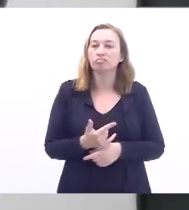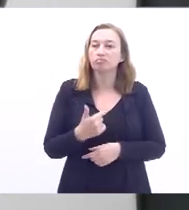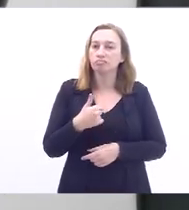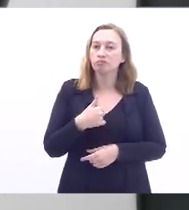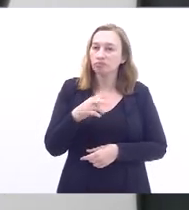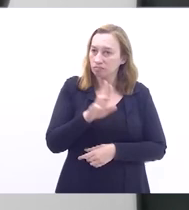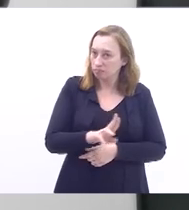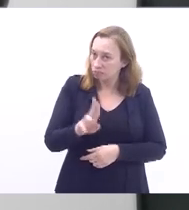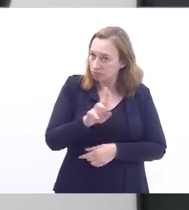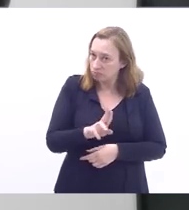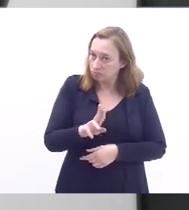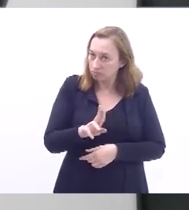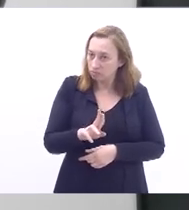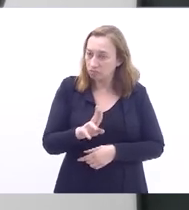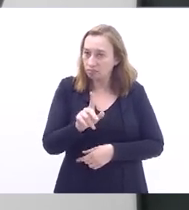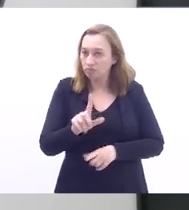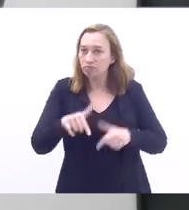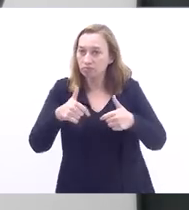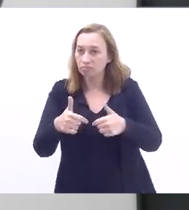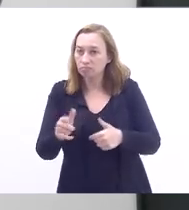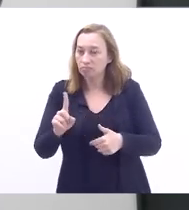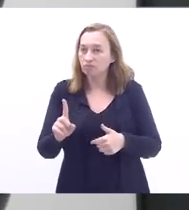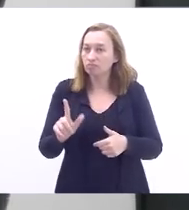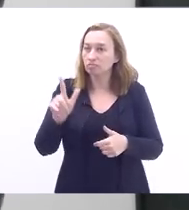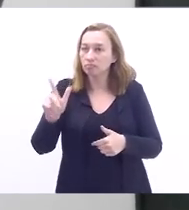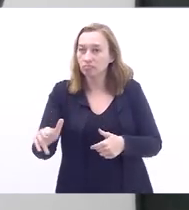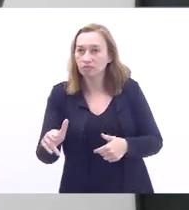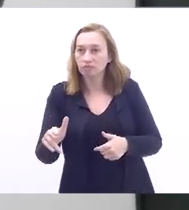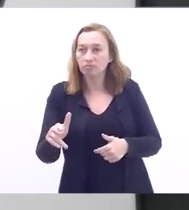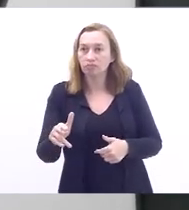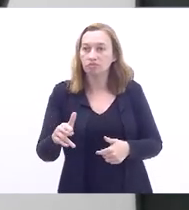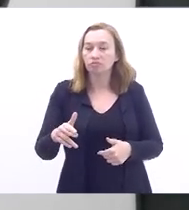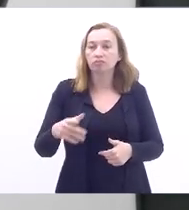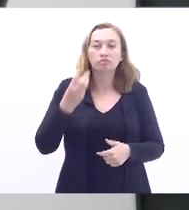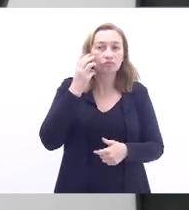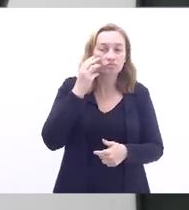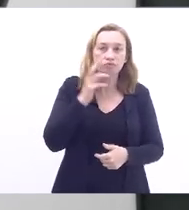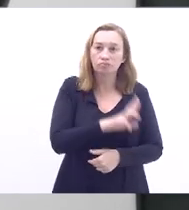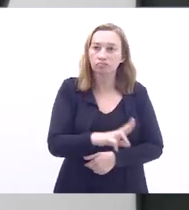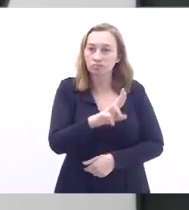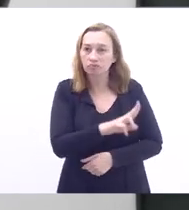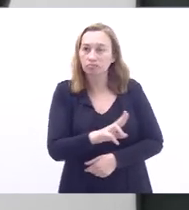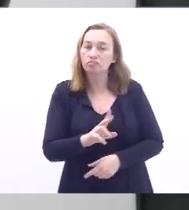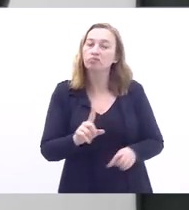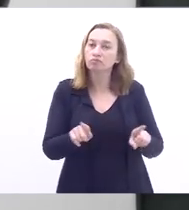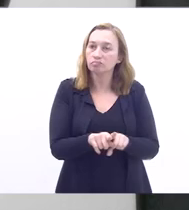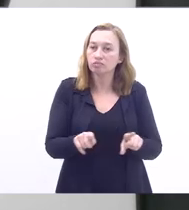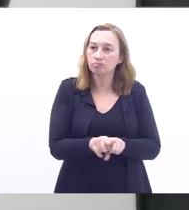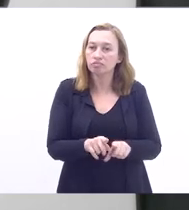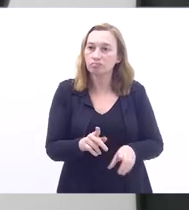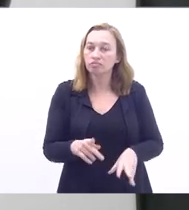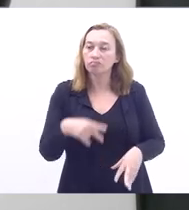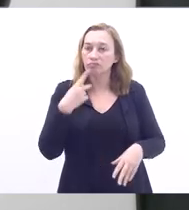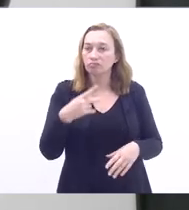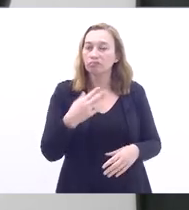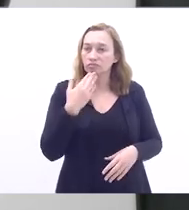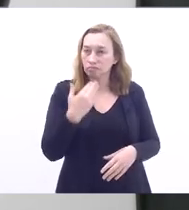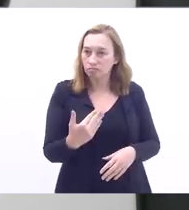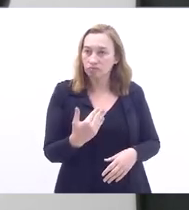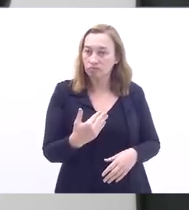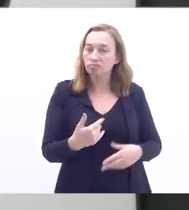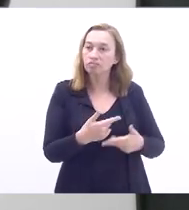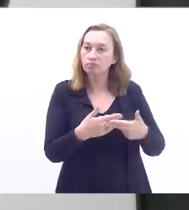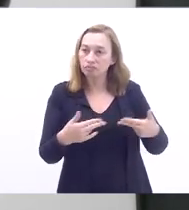eu gosto e que funciona não é a mesma máscara que o áudio que o outro que funciona e por outro lado quando a gente faz uma licitação